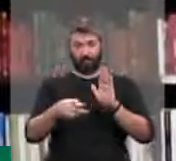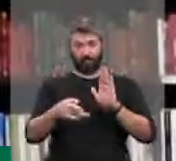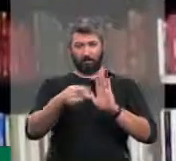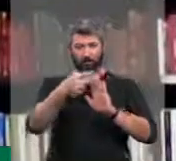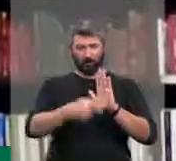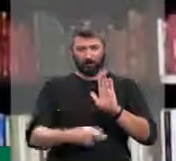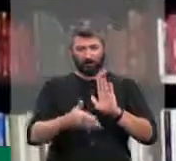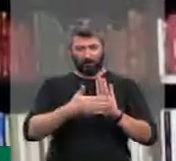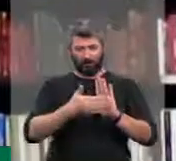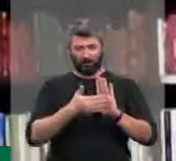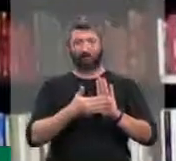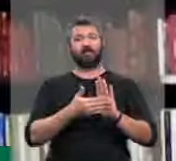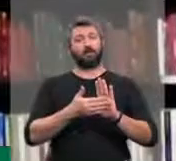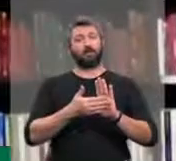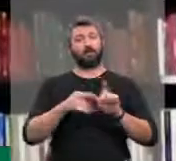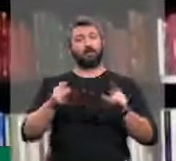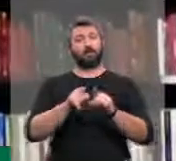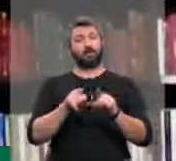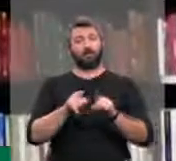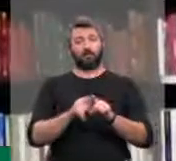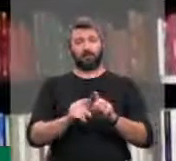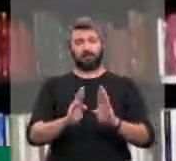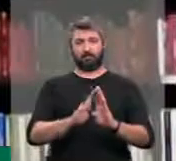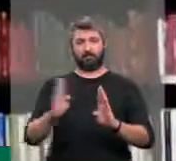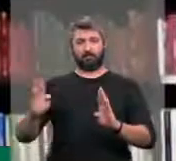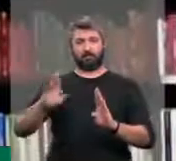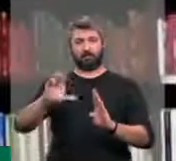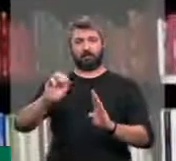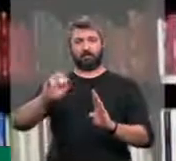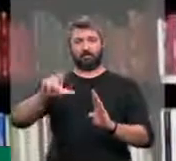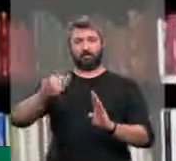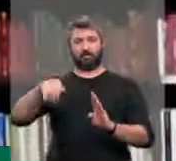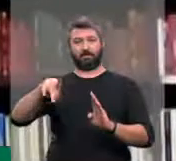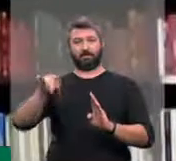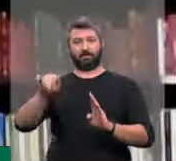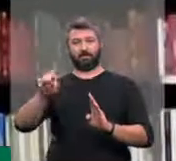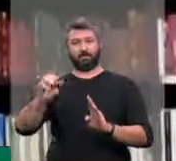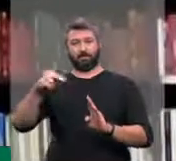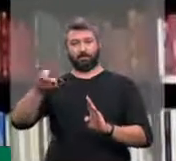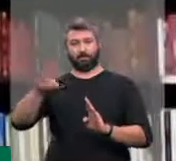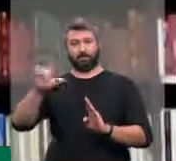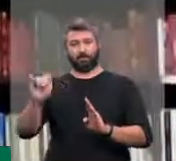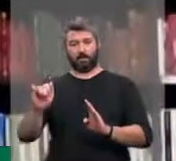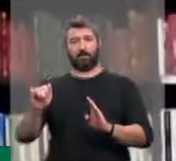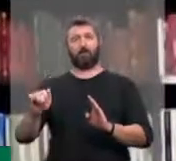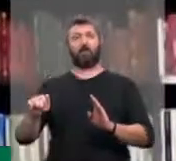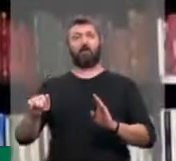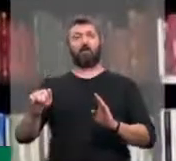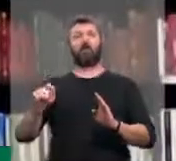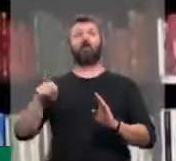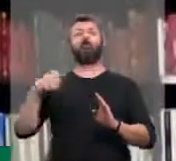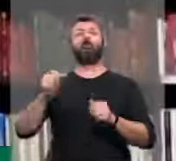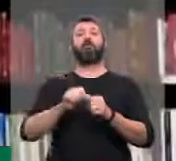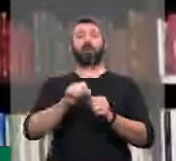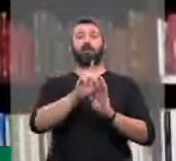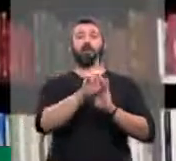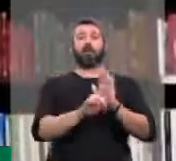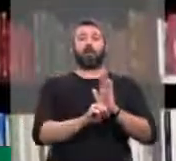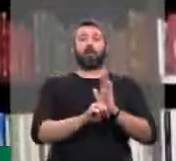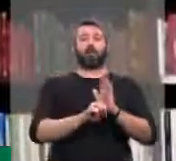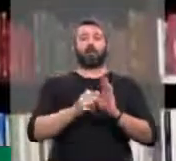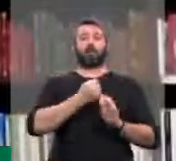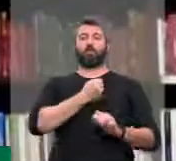em especial por conta da vigência do estado de calamidade pública, reconhecido pelo Decreto Legislativo número 6 de